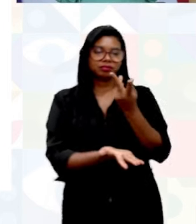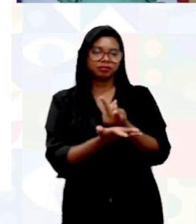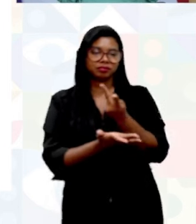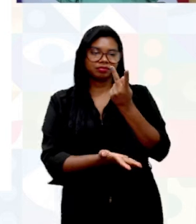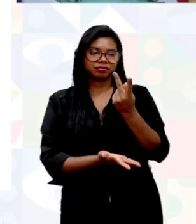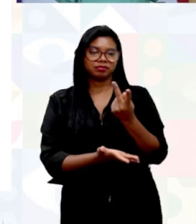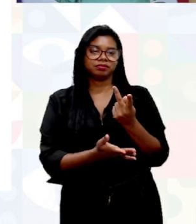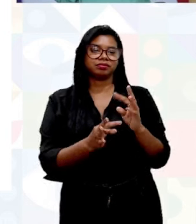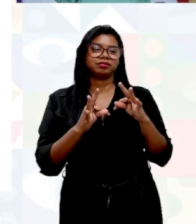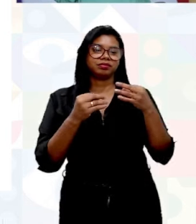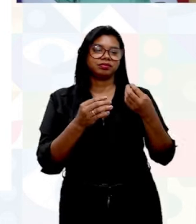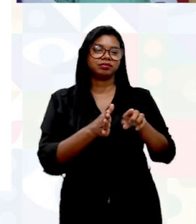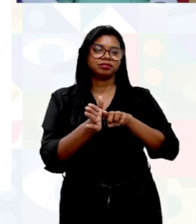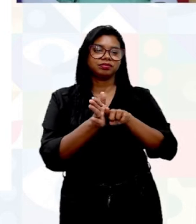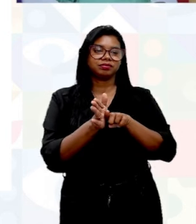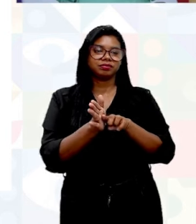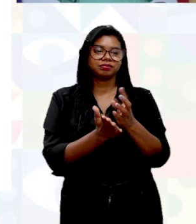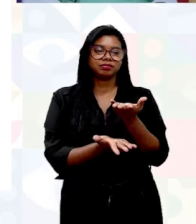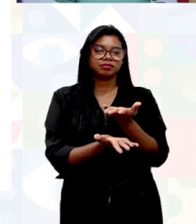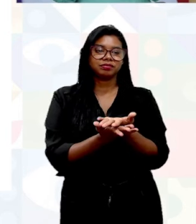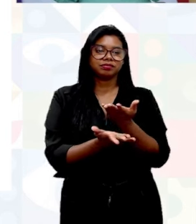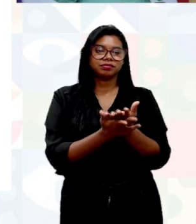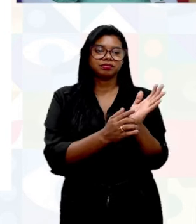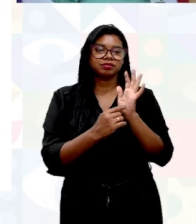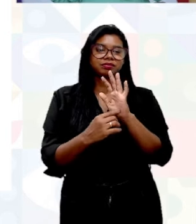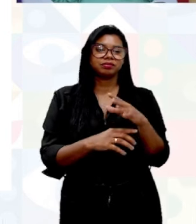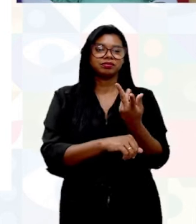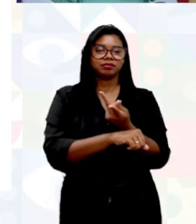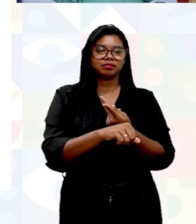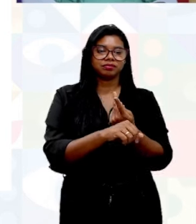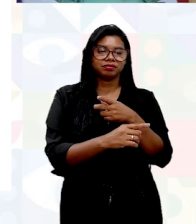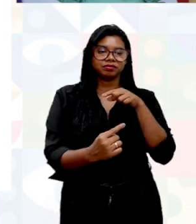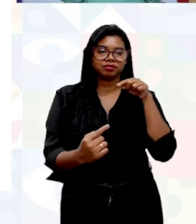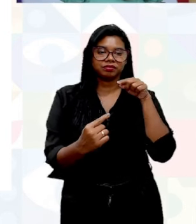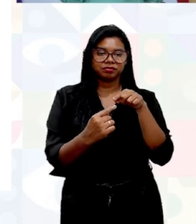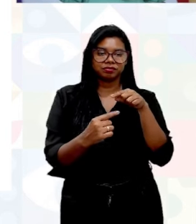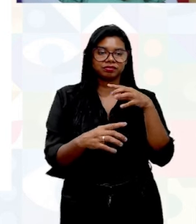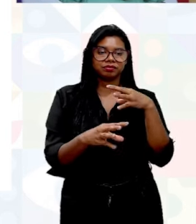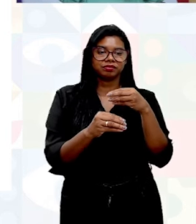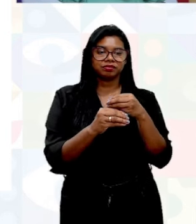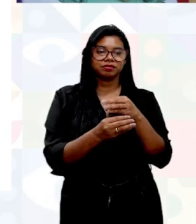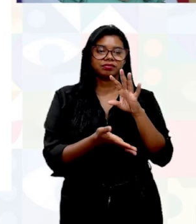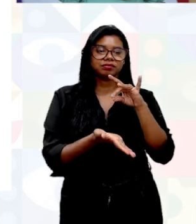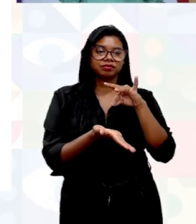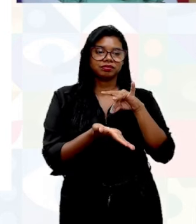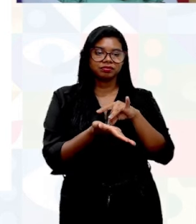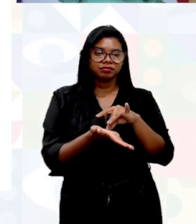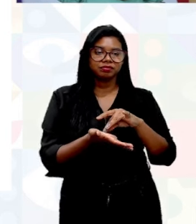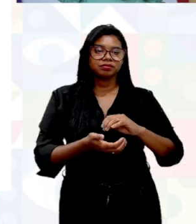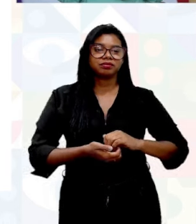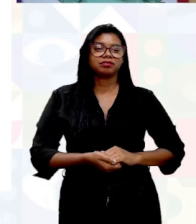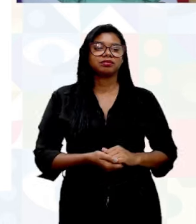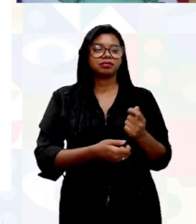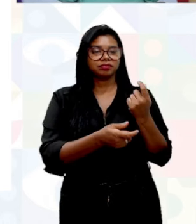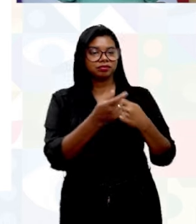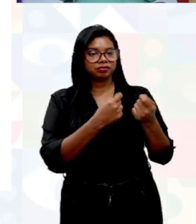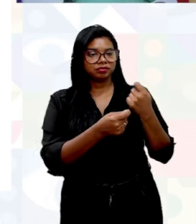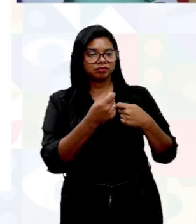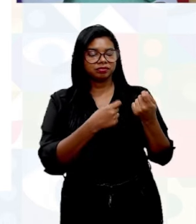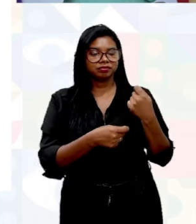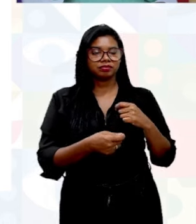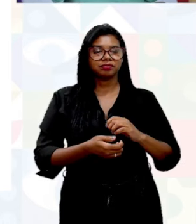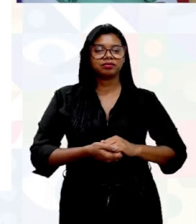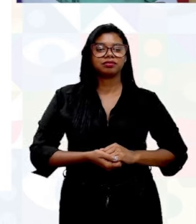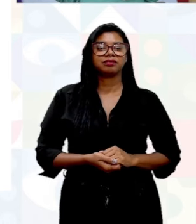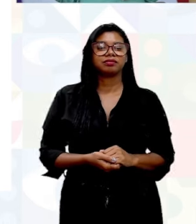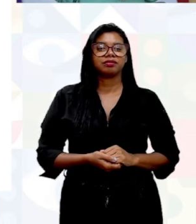as pesquisas, vai procurar saber qual é o objetivo, a sua meta a alcançar no momento da negociação, né? O